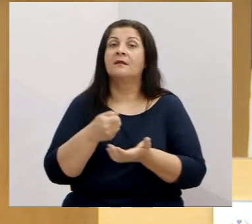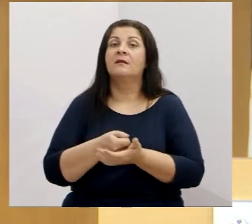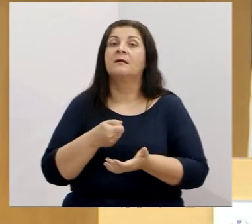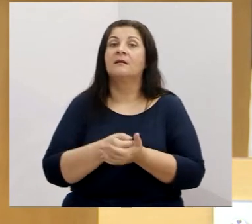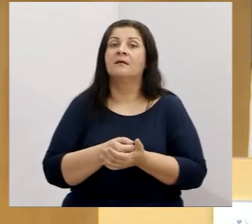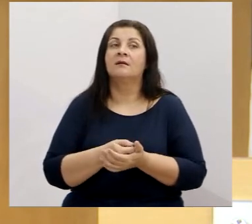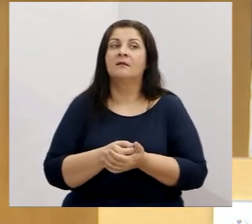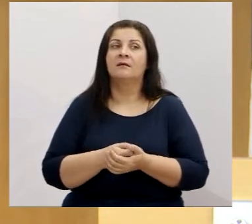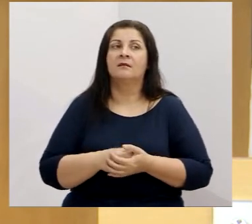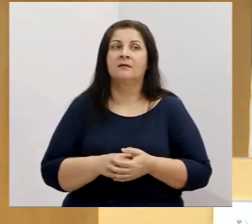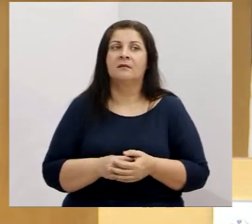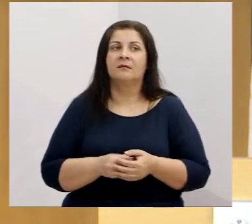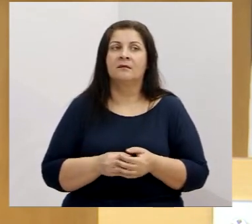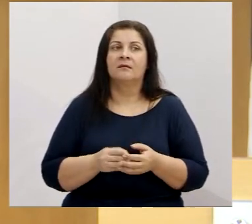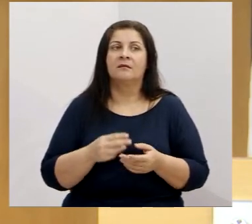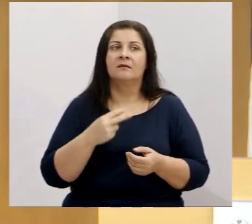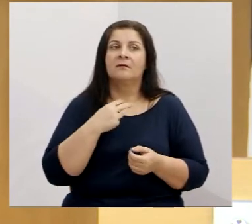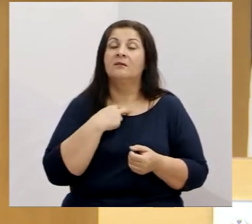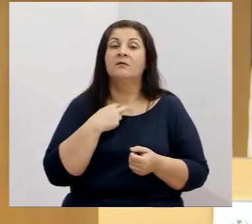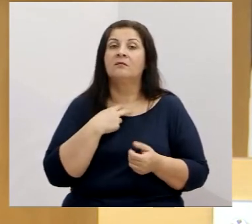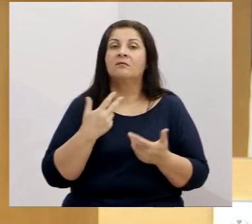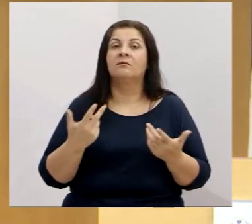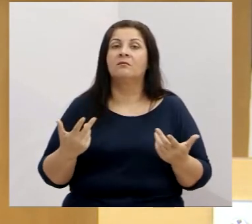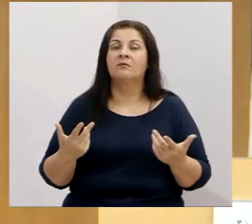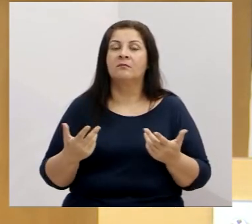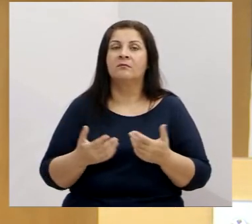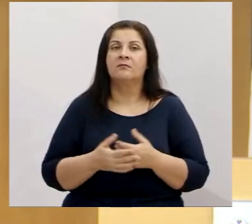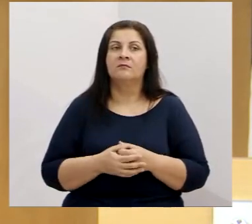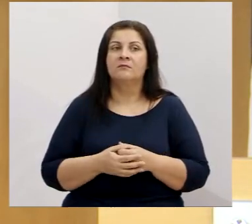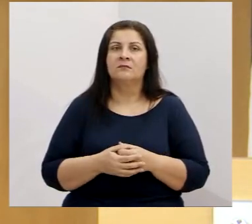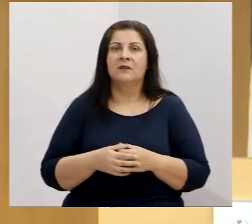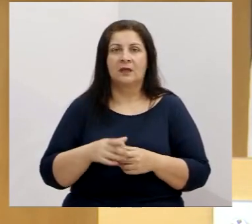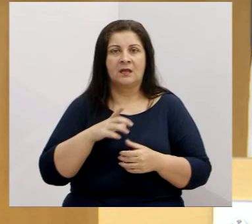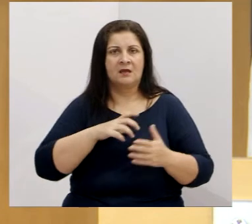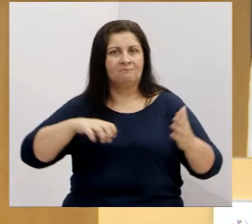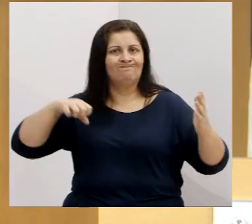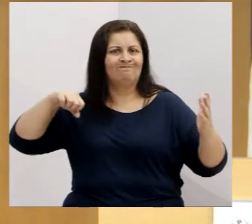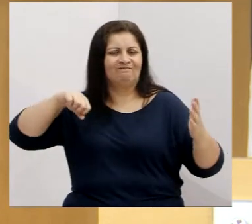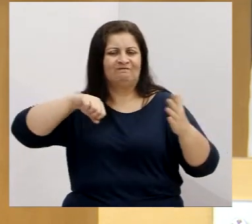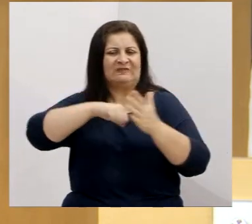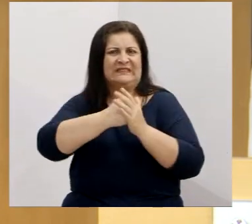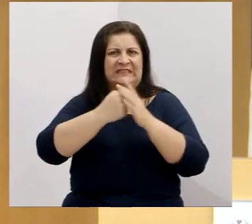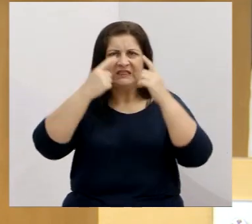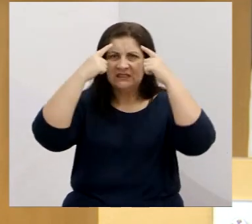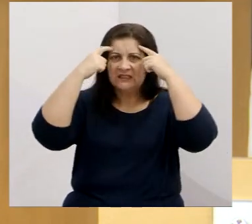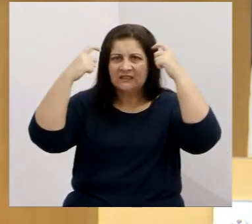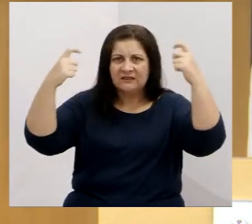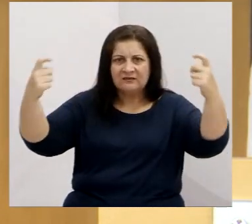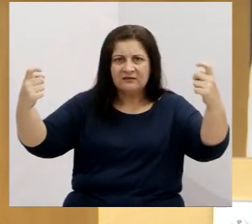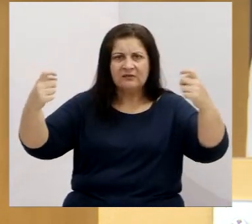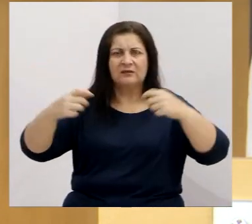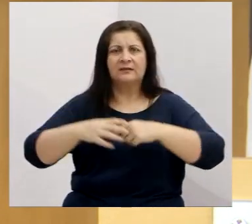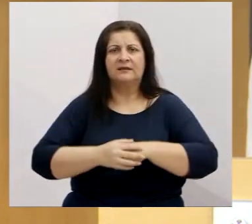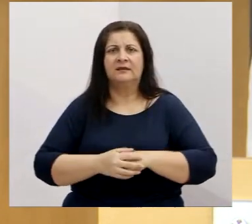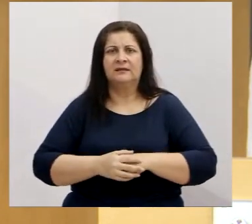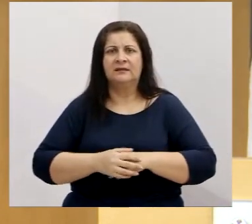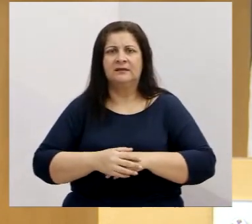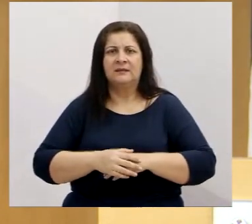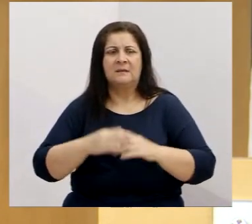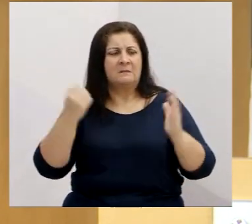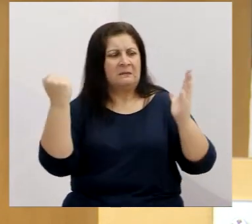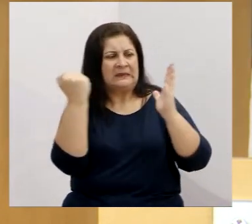cobrando é que não pode continuar existindo as agressões que existe hoje o feminicídio em cima das mulheres